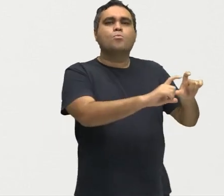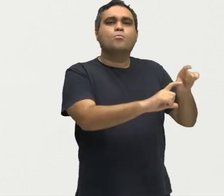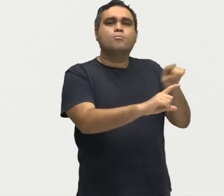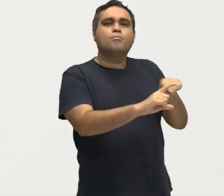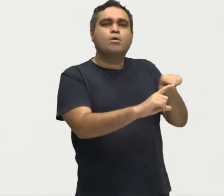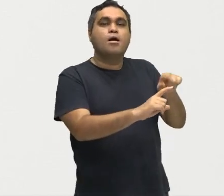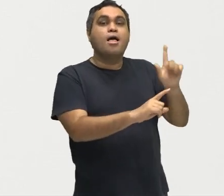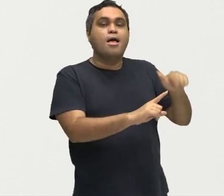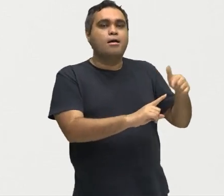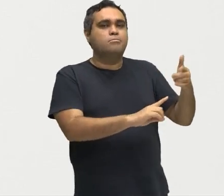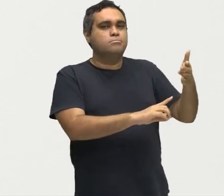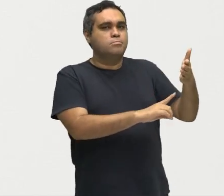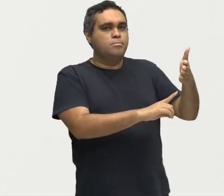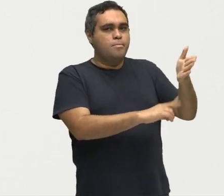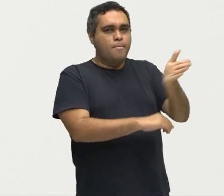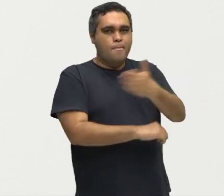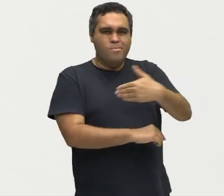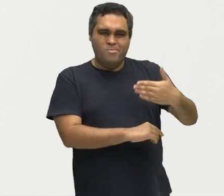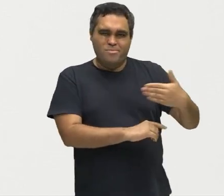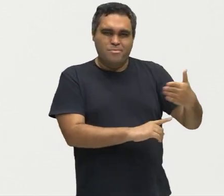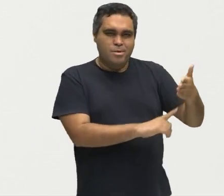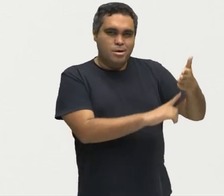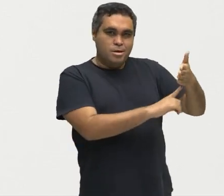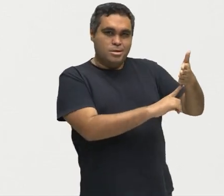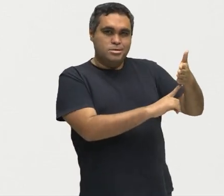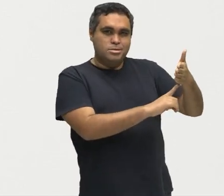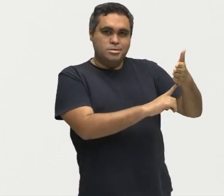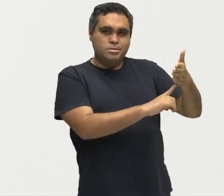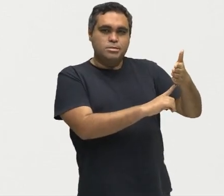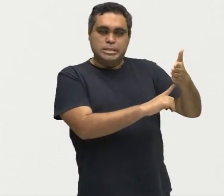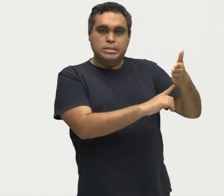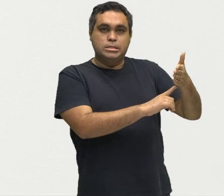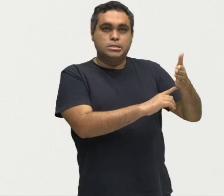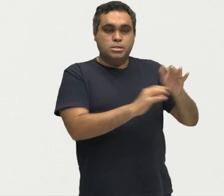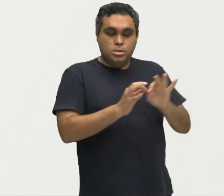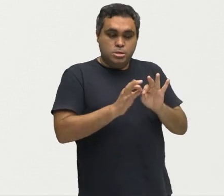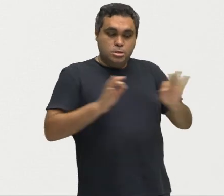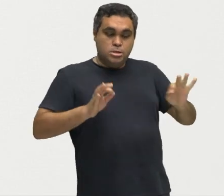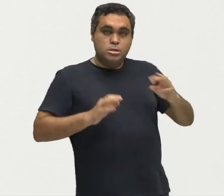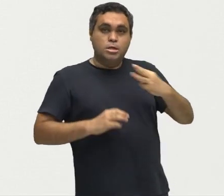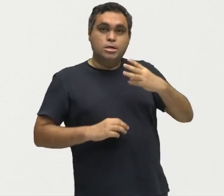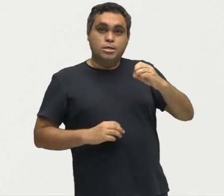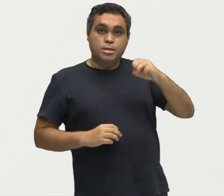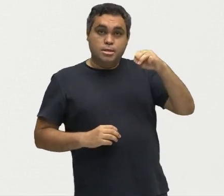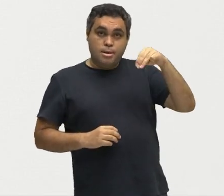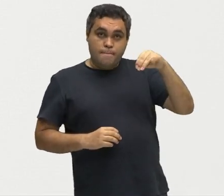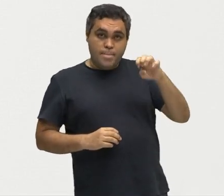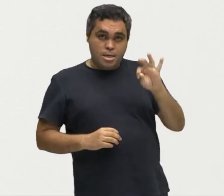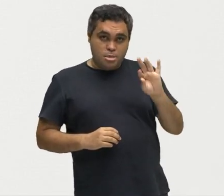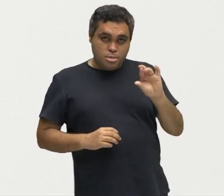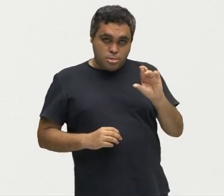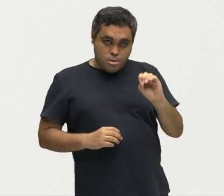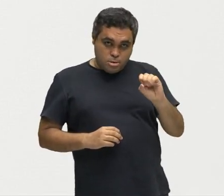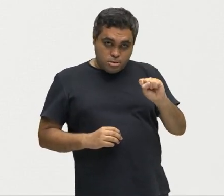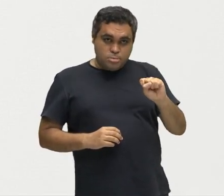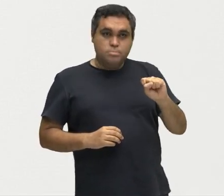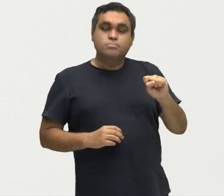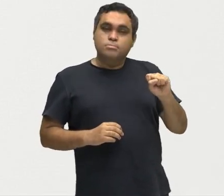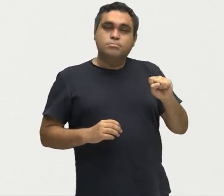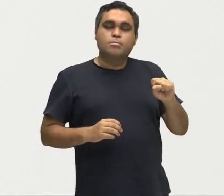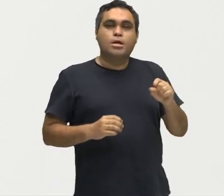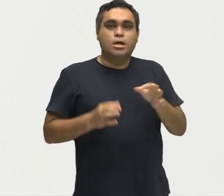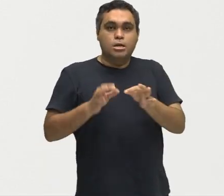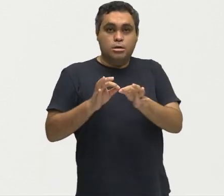um peixe, que fica a 30 metros de distância e as flechas medem cerca